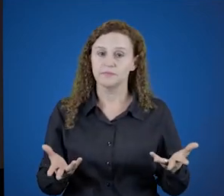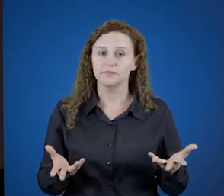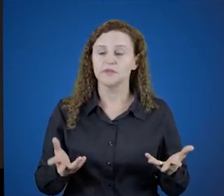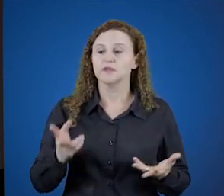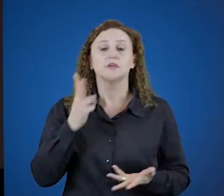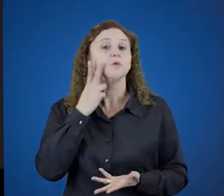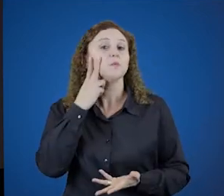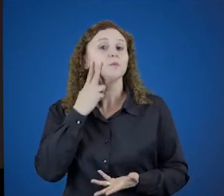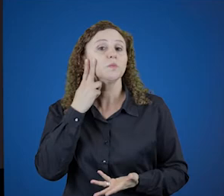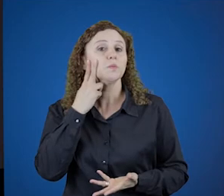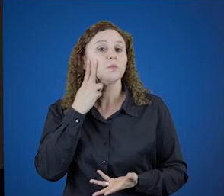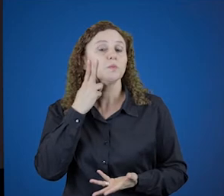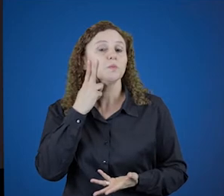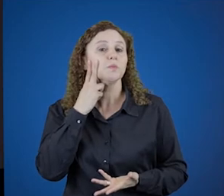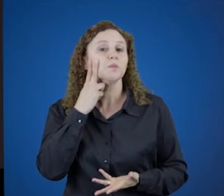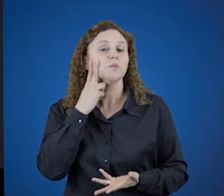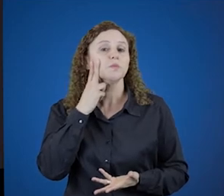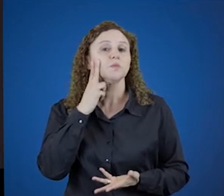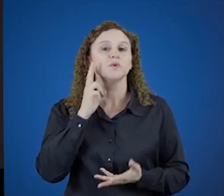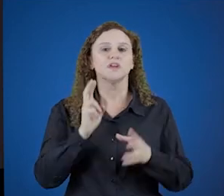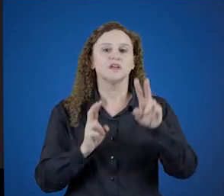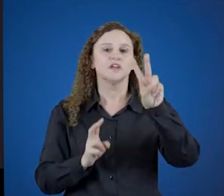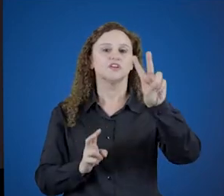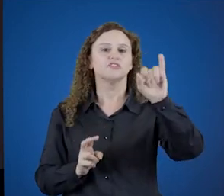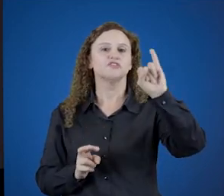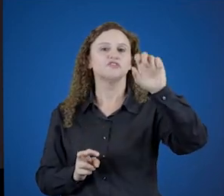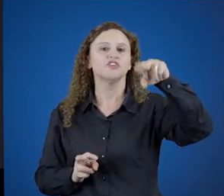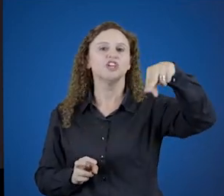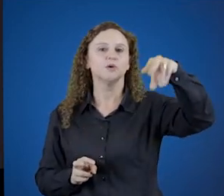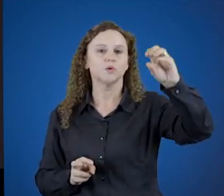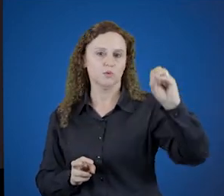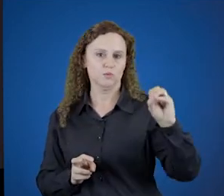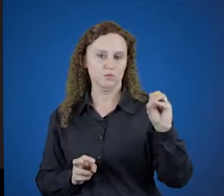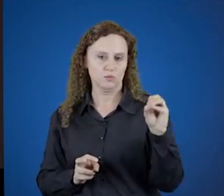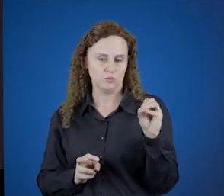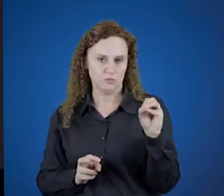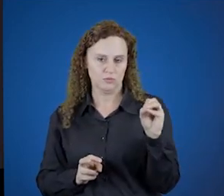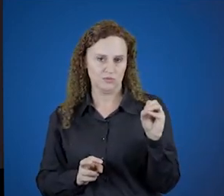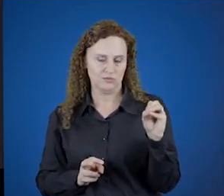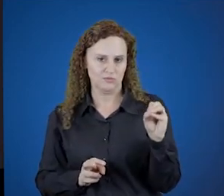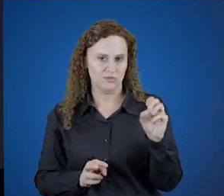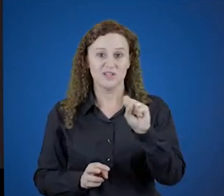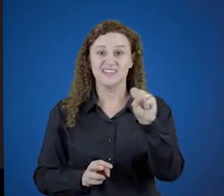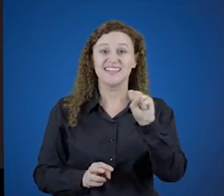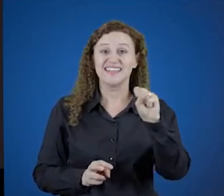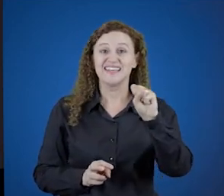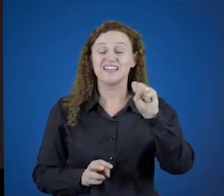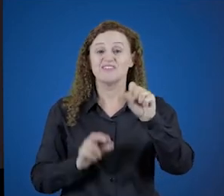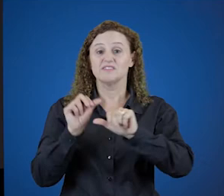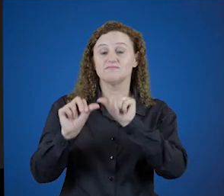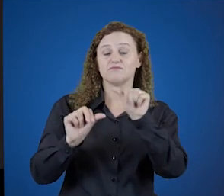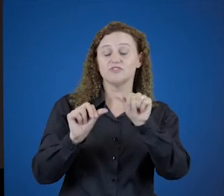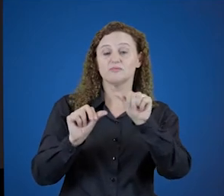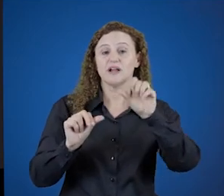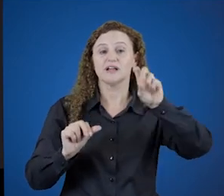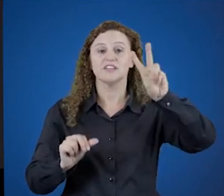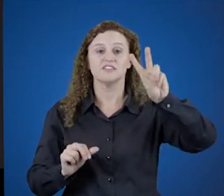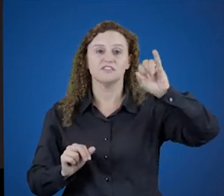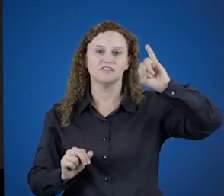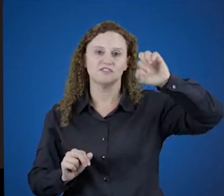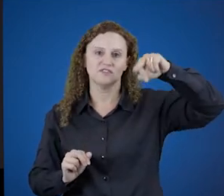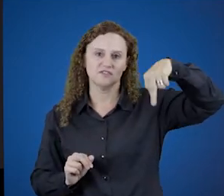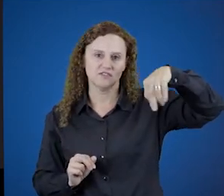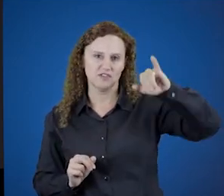vire e Vinho vino genitivo singular vime